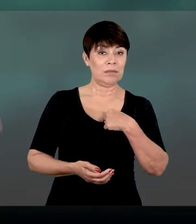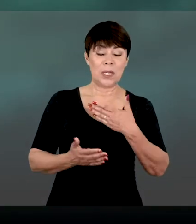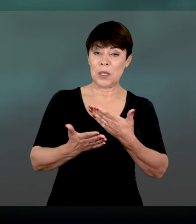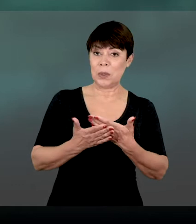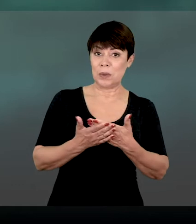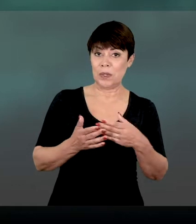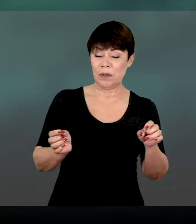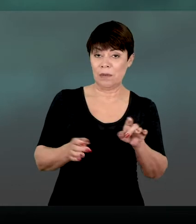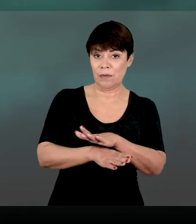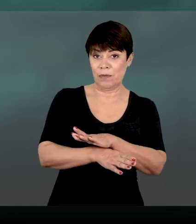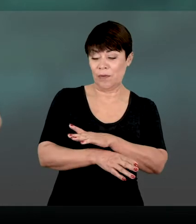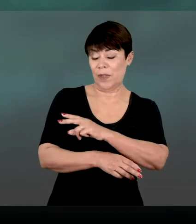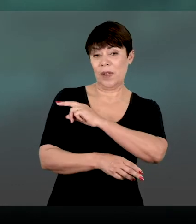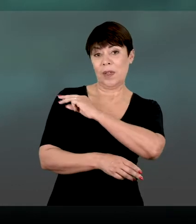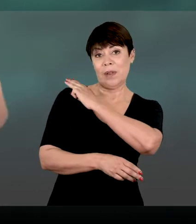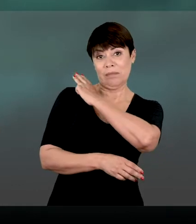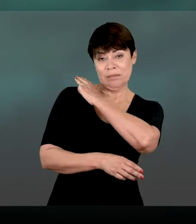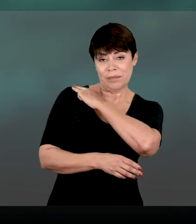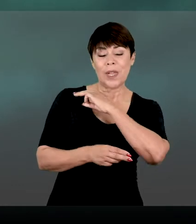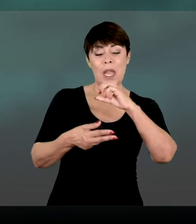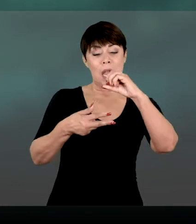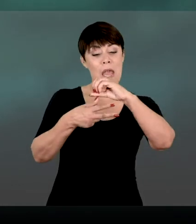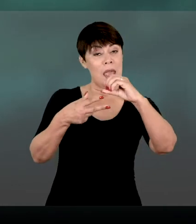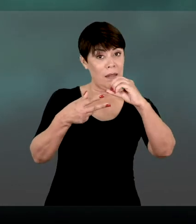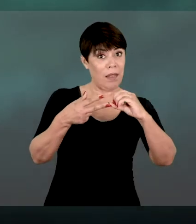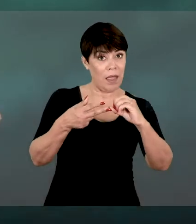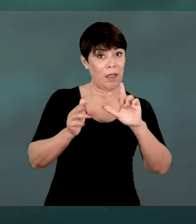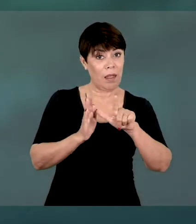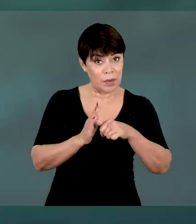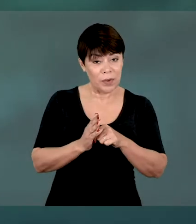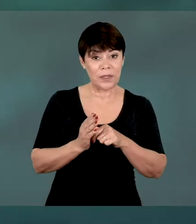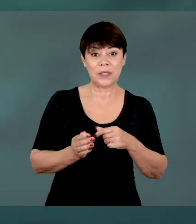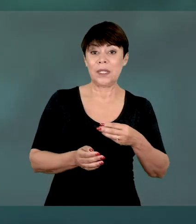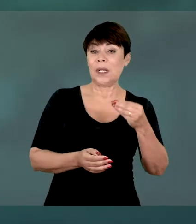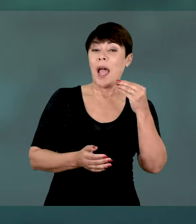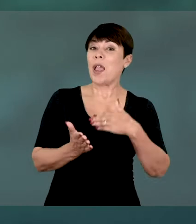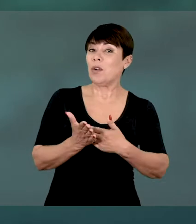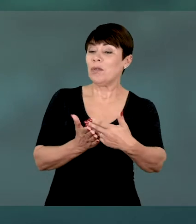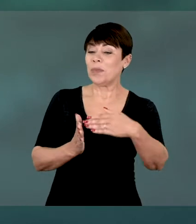completei o segundo grau, eu fiz o Enem, comecei a pintar